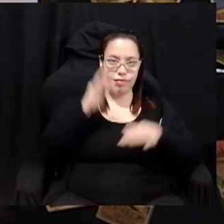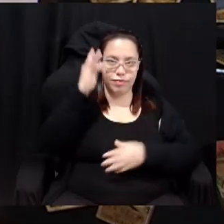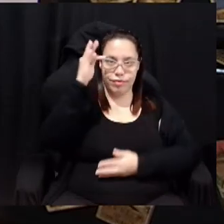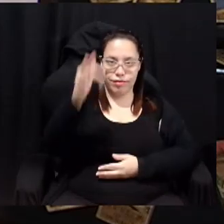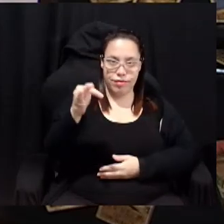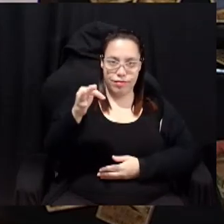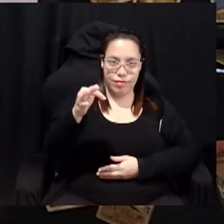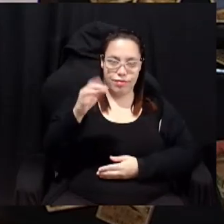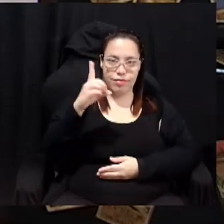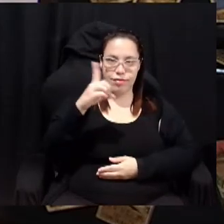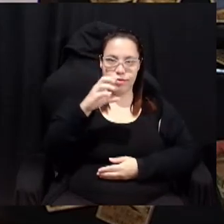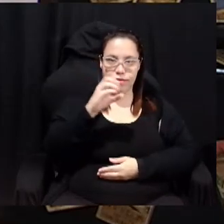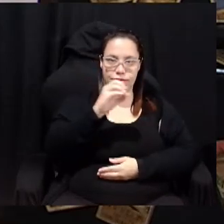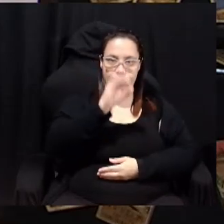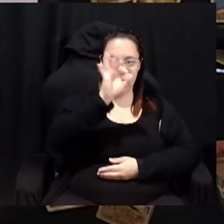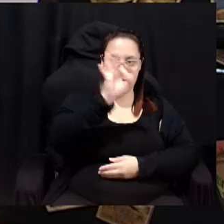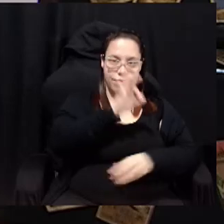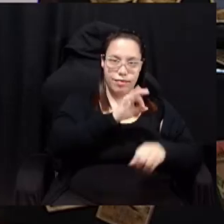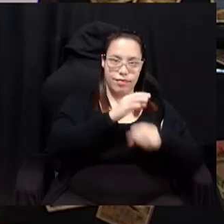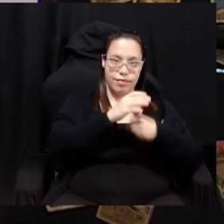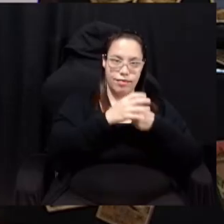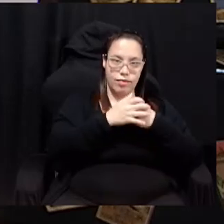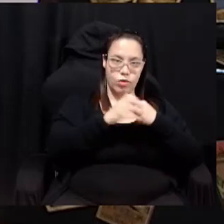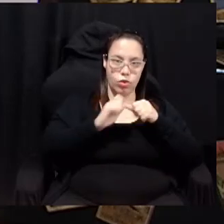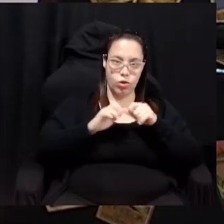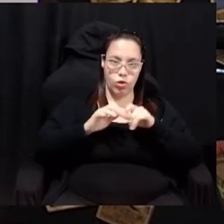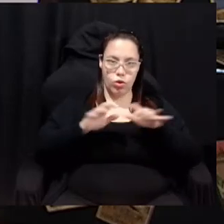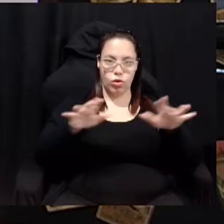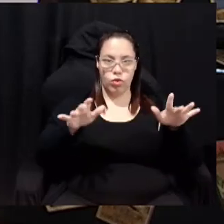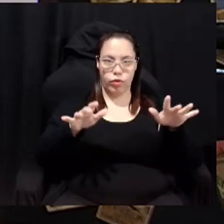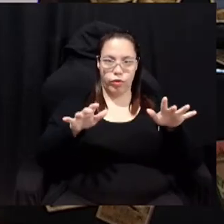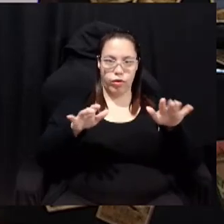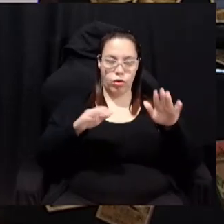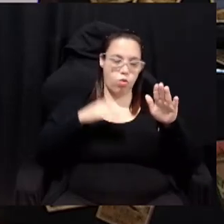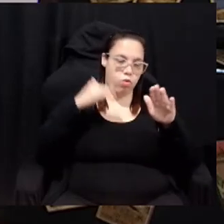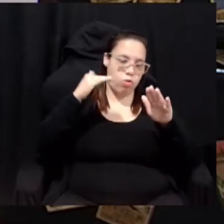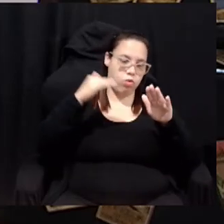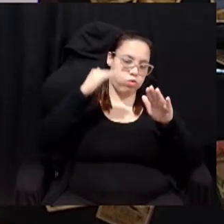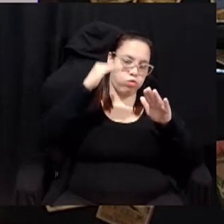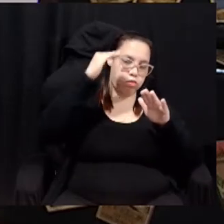100% no digital, crescer no digital, escalar, né? Poder